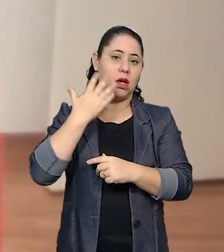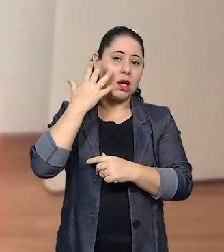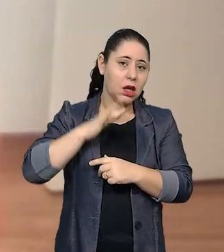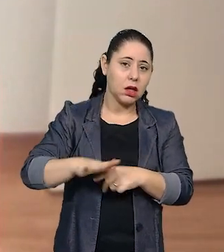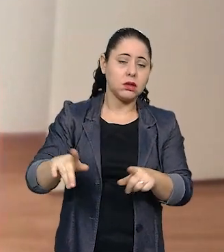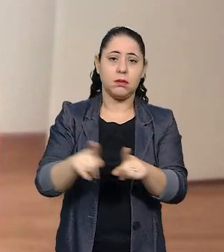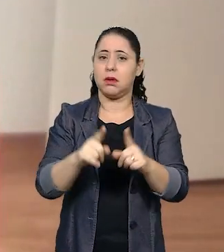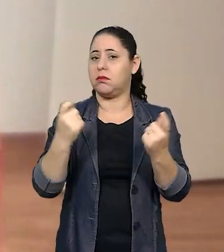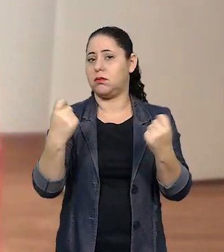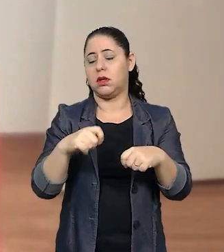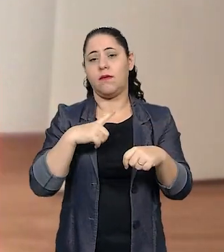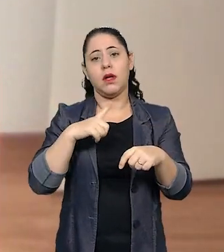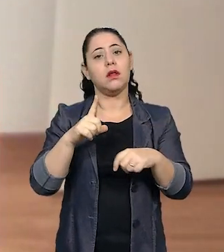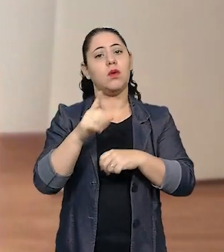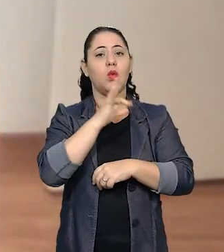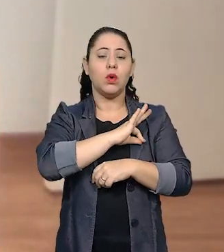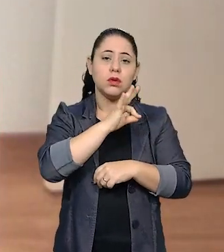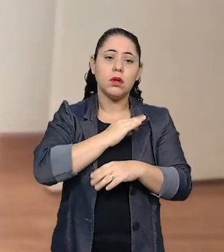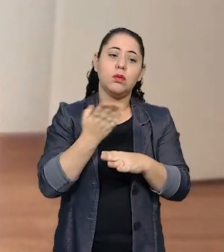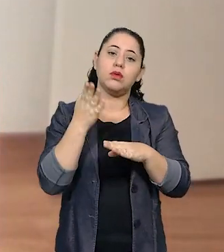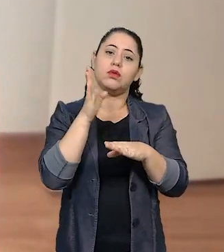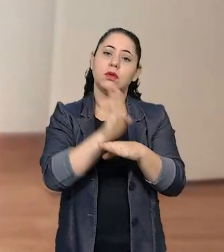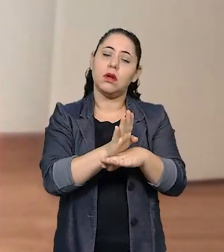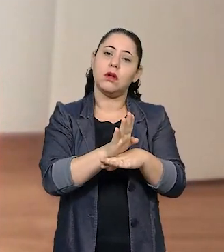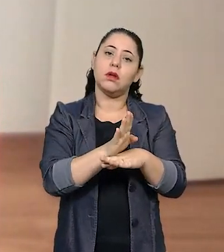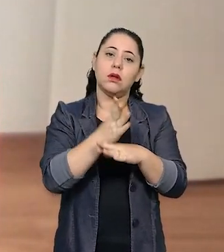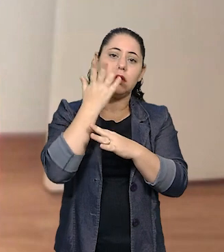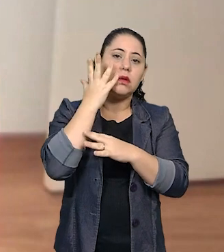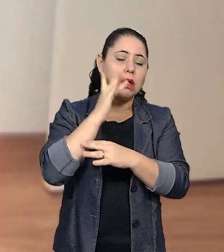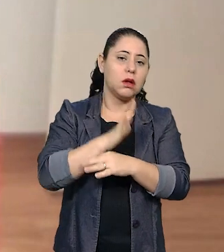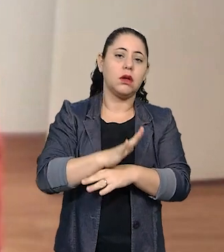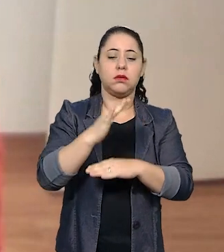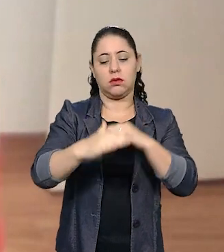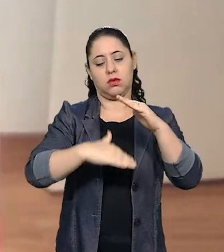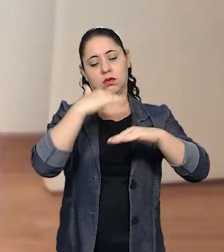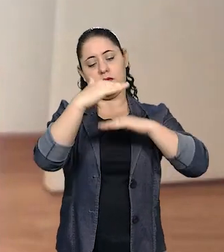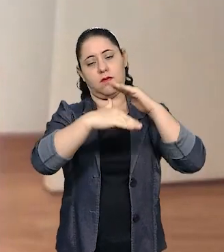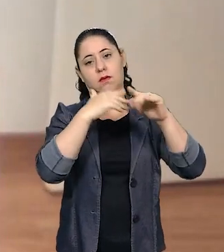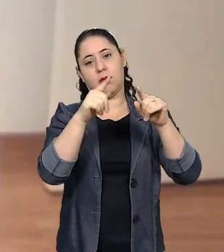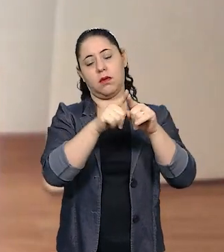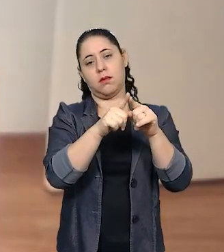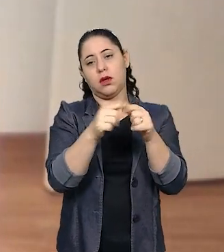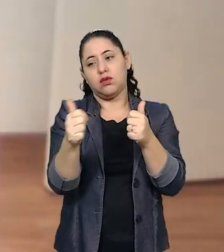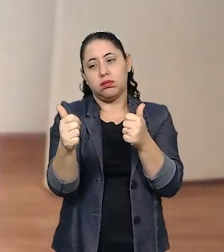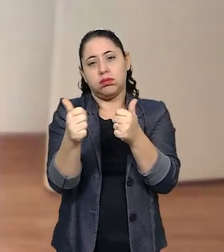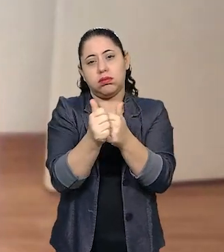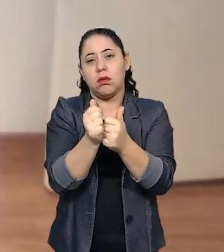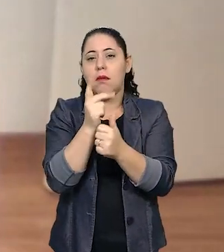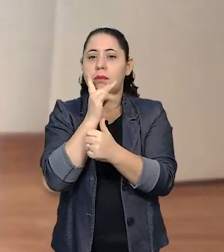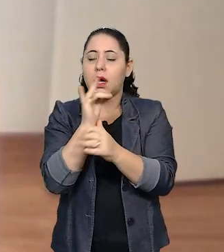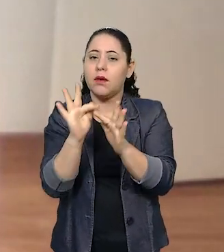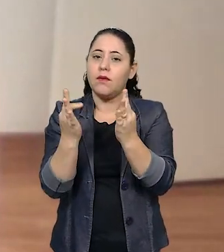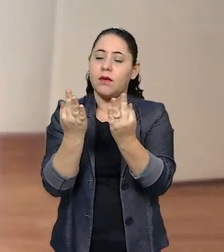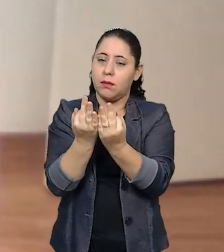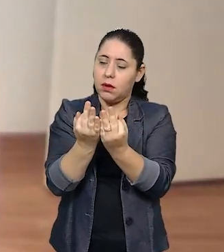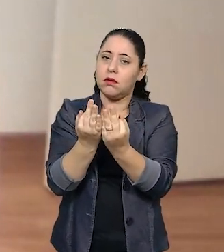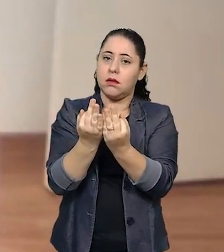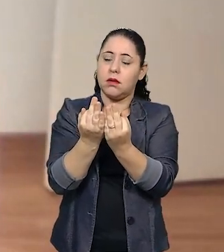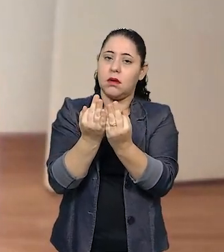dessa regra para pais, né? Por exemplo, pais que adotem uma criança, né? Que também vão precisar ali